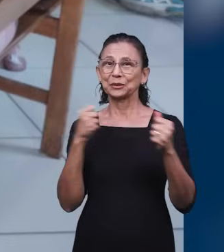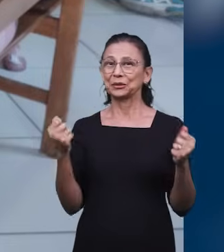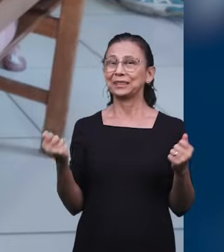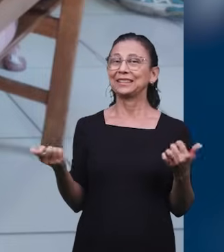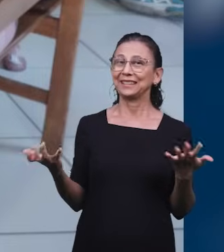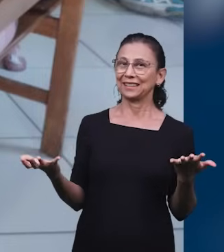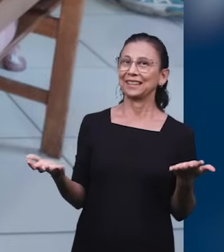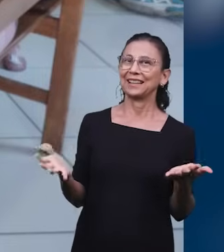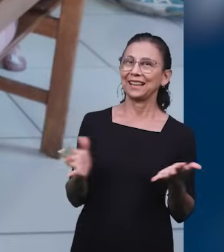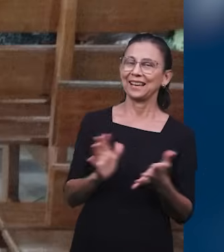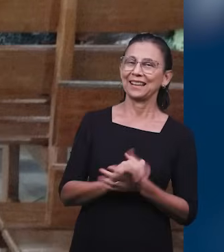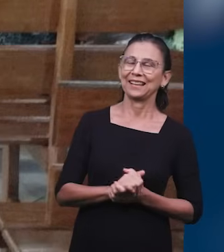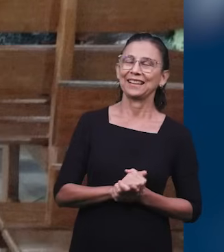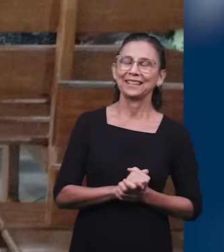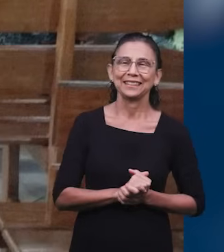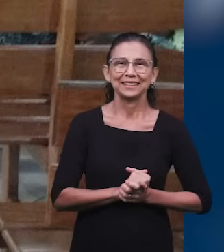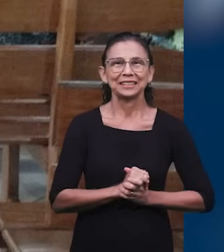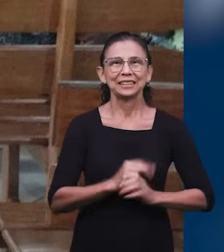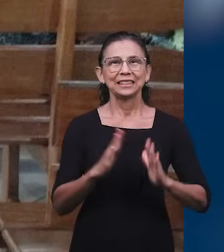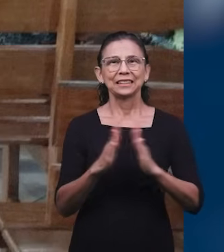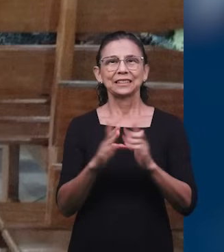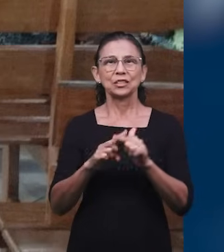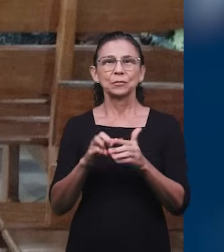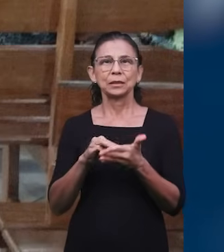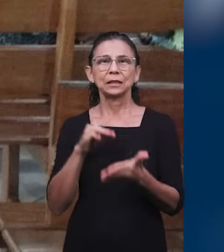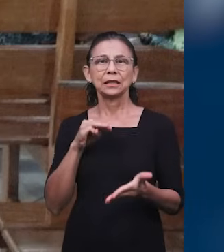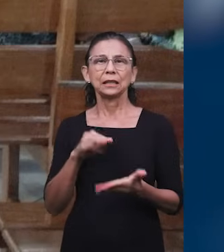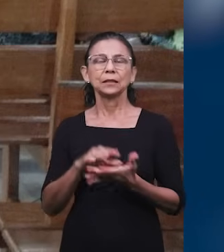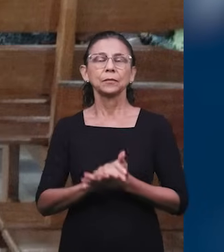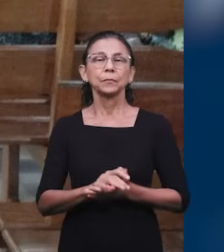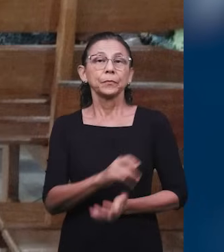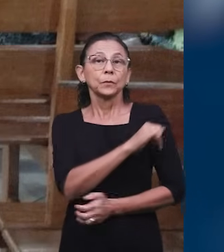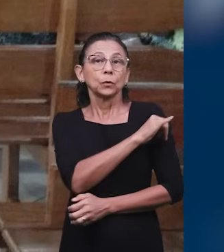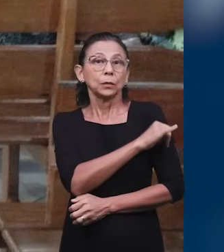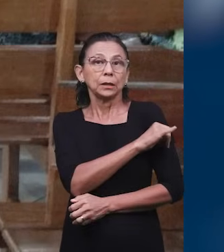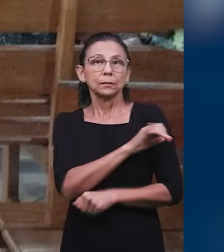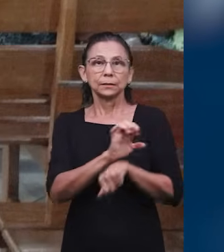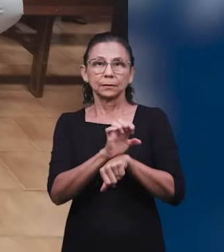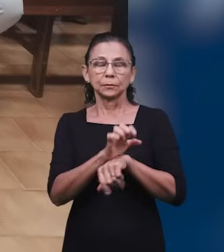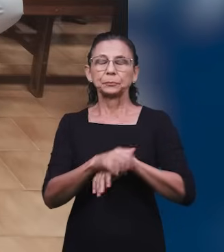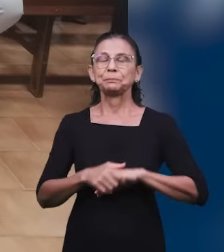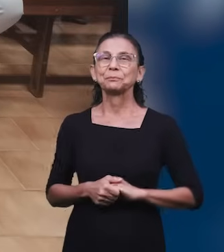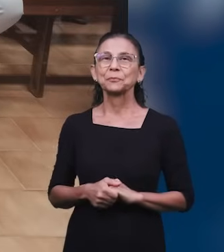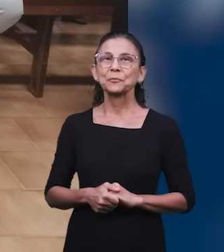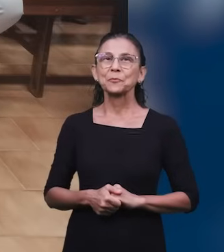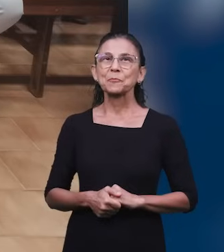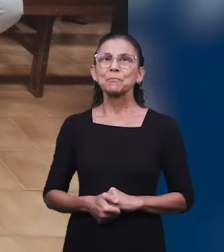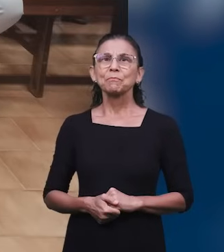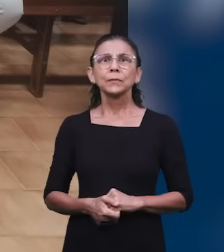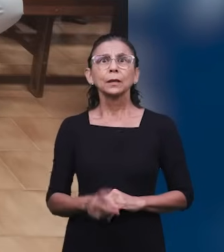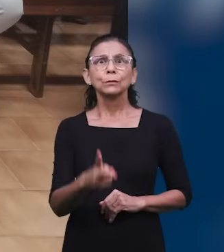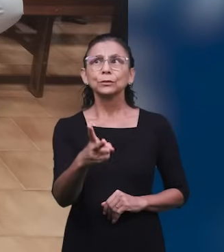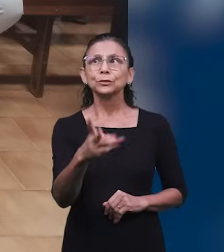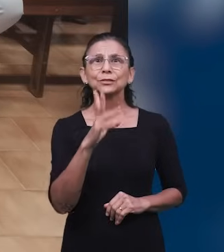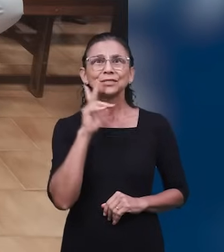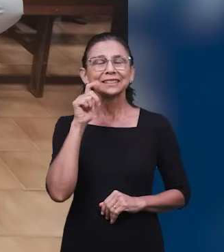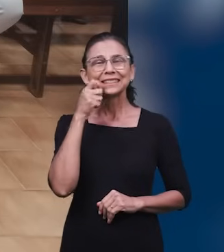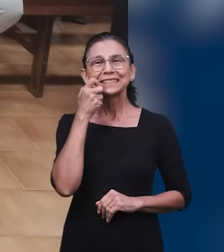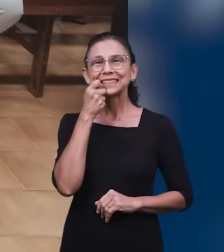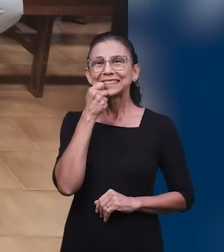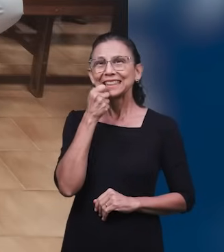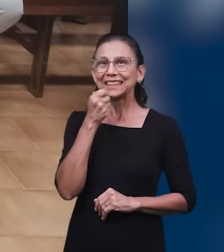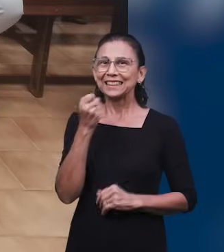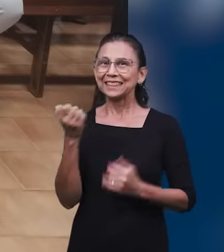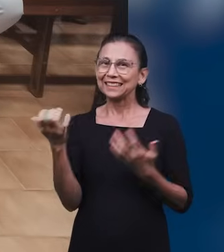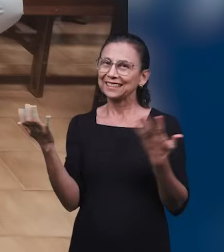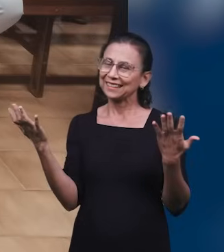Ceia também na Igreja Maranata de Terra Firme, fica em Rio das Ostras, no Rio de Janeiro. Mais ceia com os irmãos da Igreja